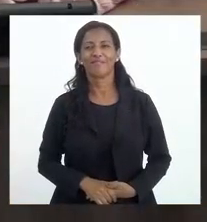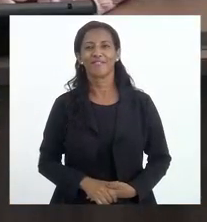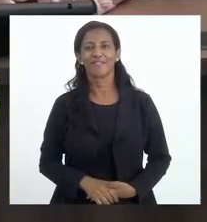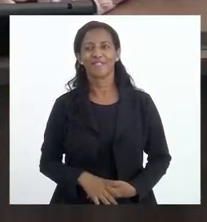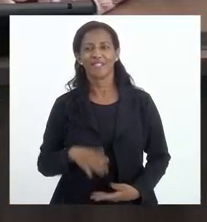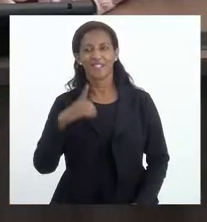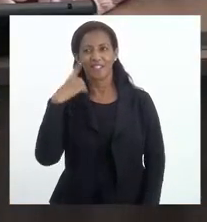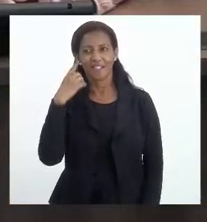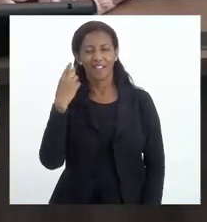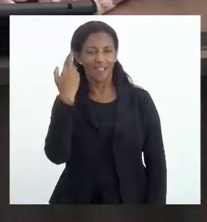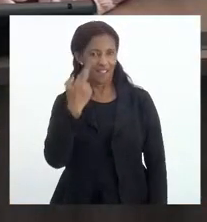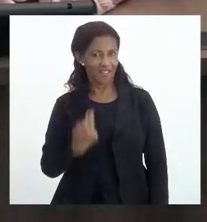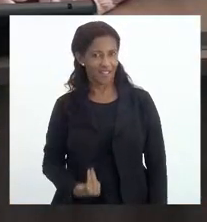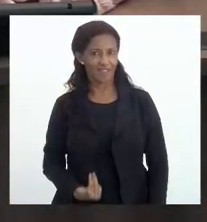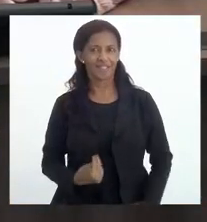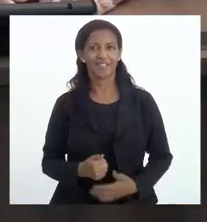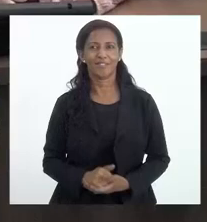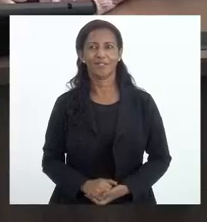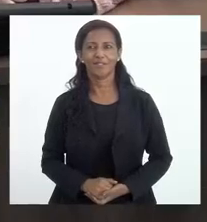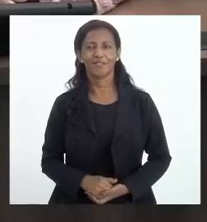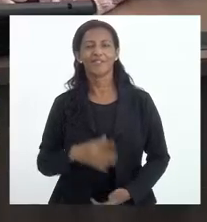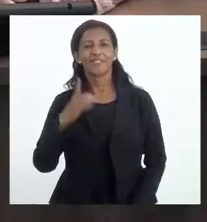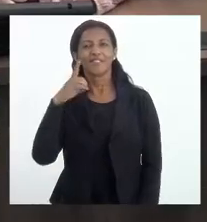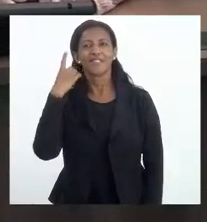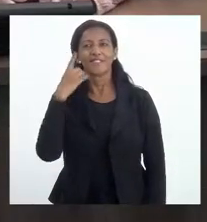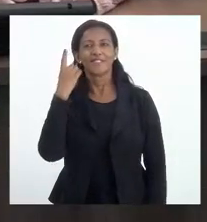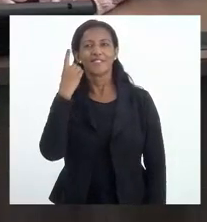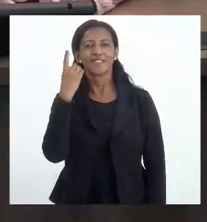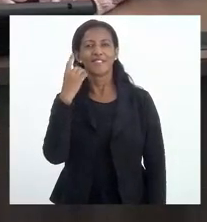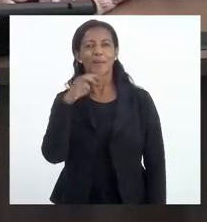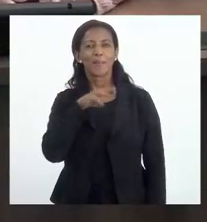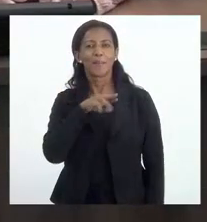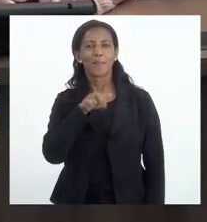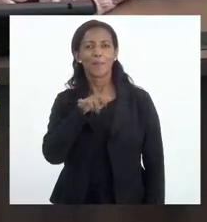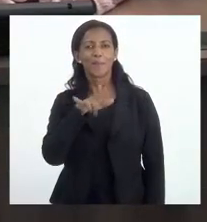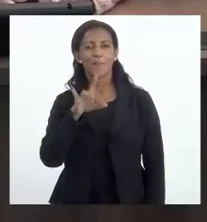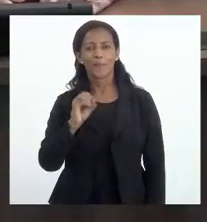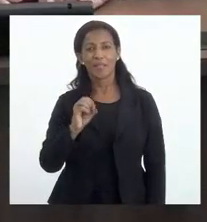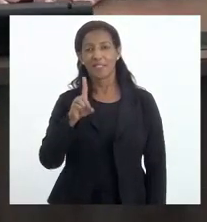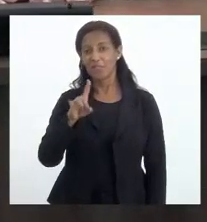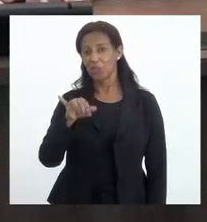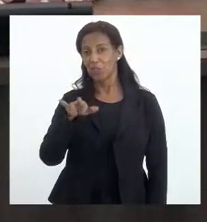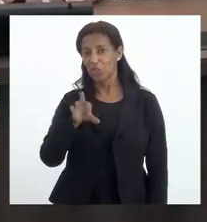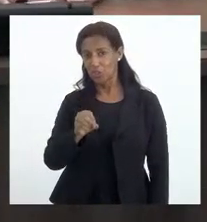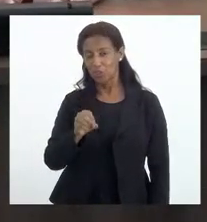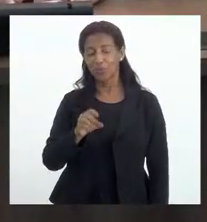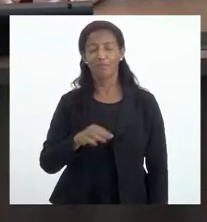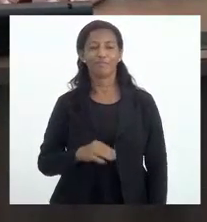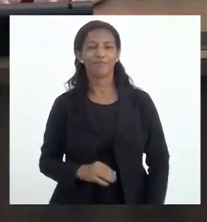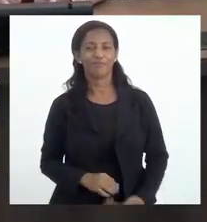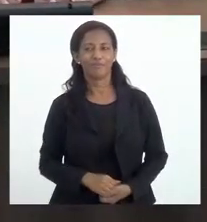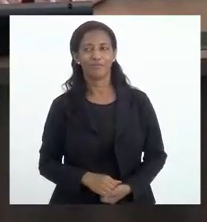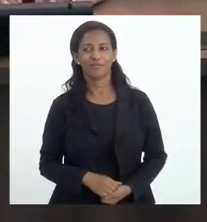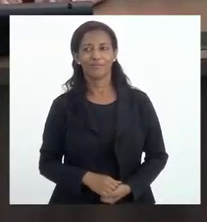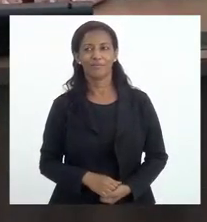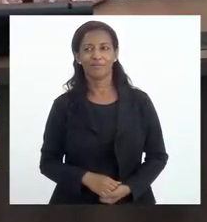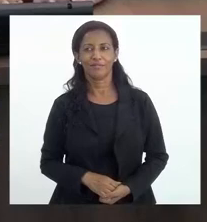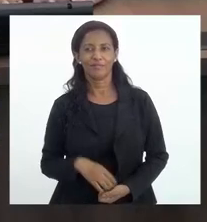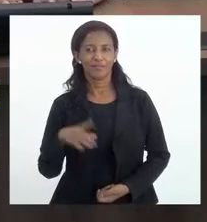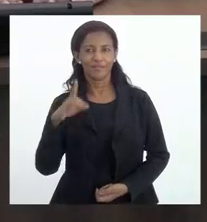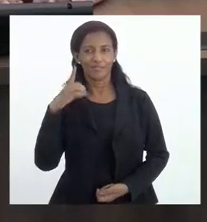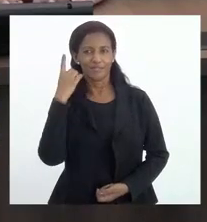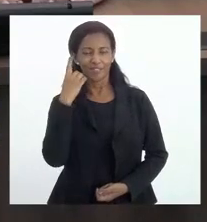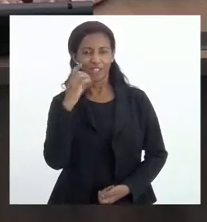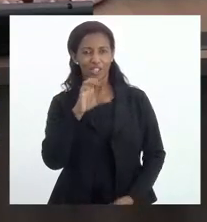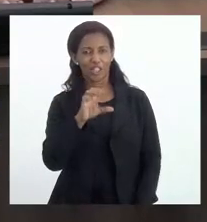deputada Renata Souza, deputado Marcelo Dino e